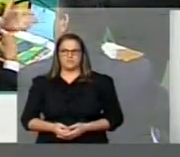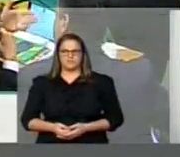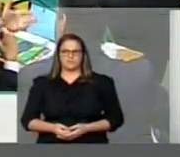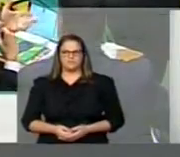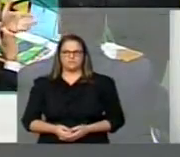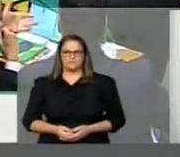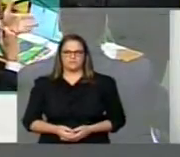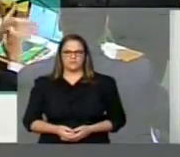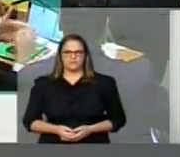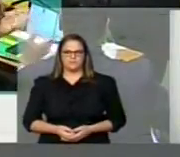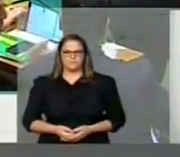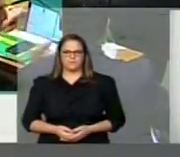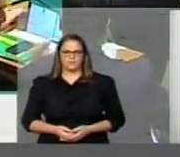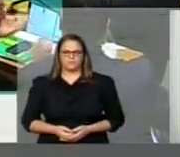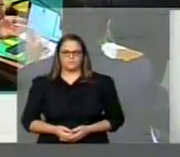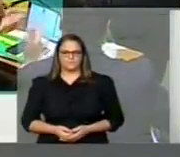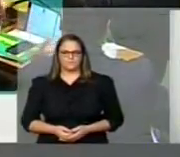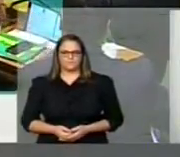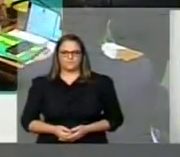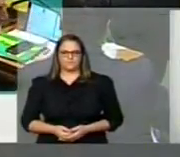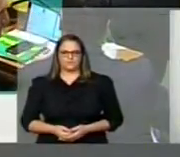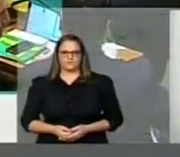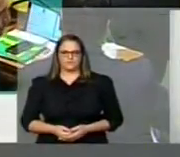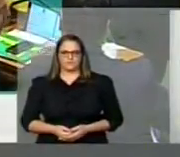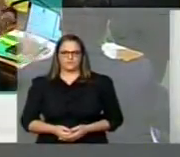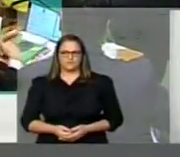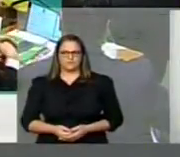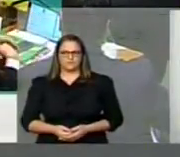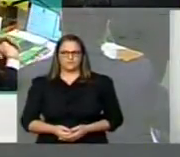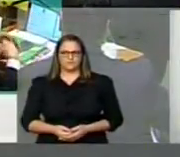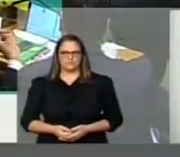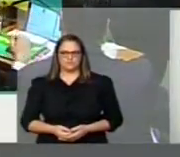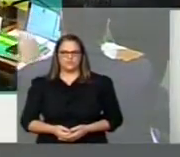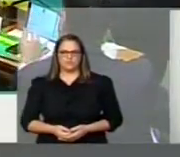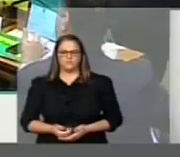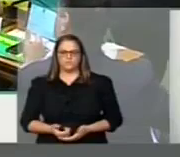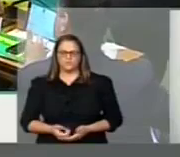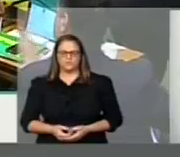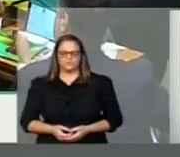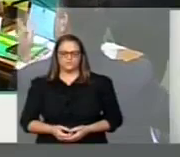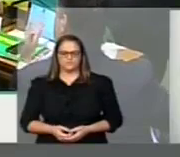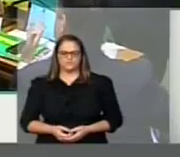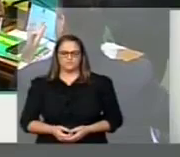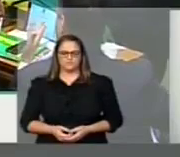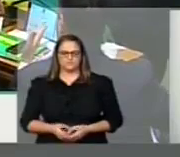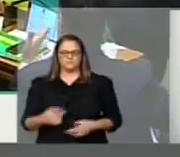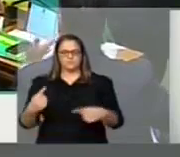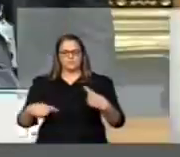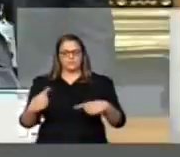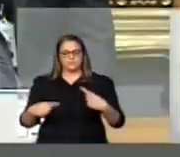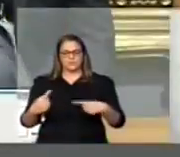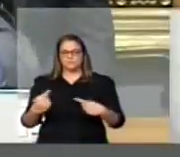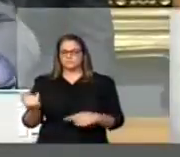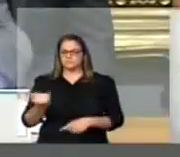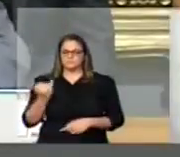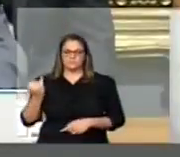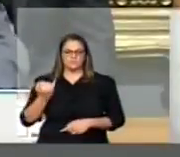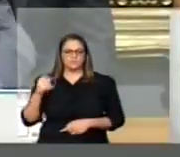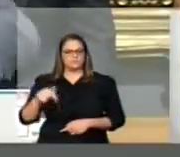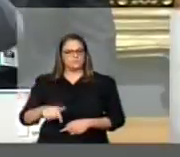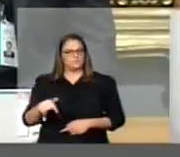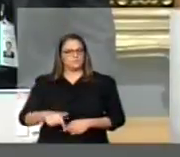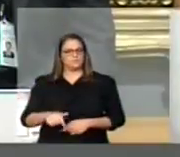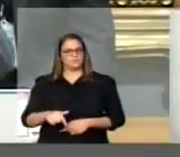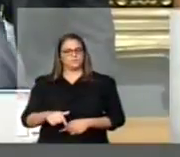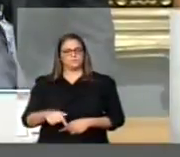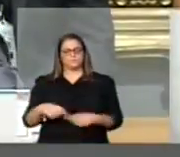pedir que quem quisesse ficar no plenário para ouvir o nosso debate, é importante para nós. mas que nos desse a folga aqui para que a gente possa falar. Da